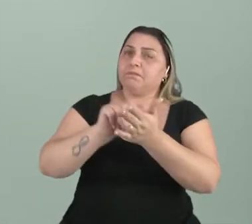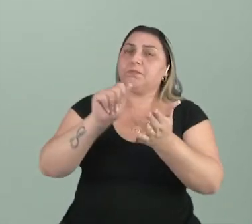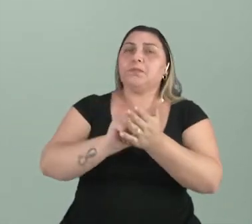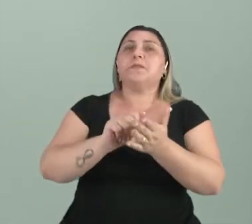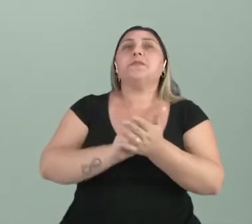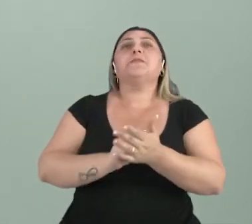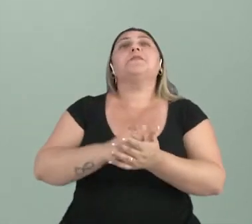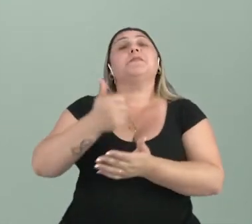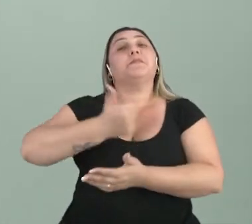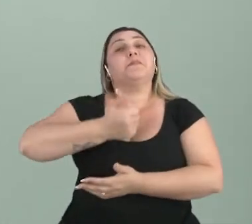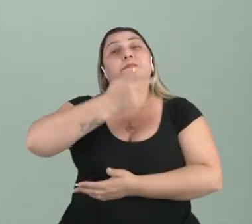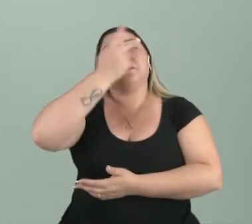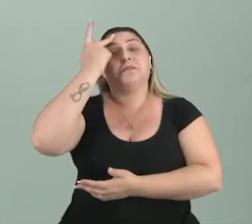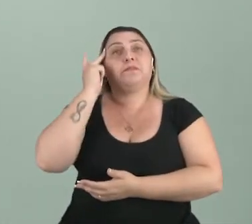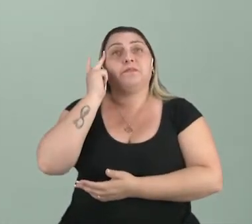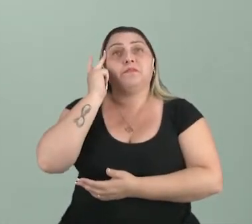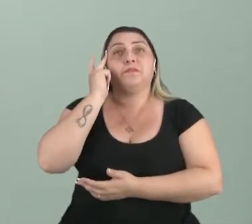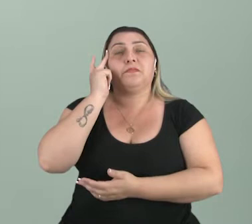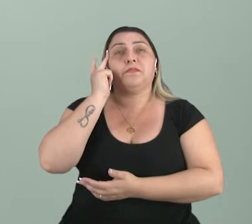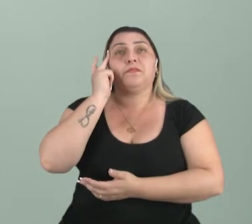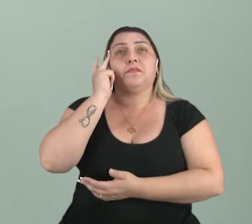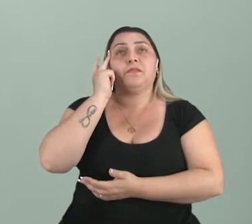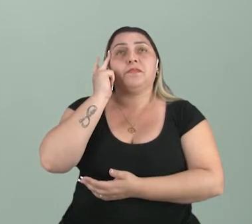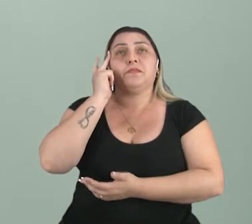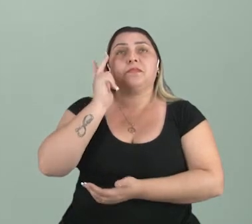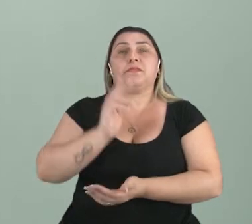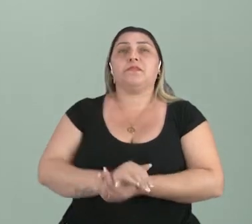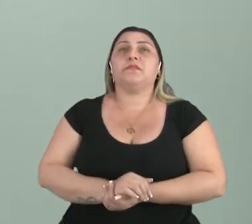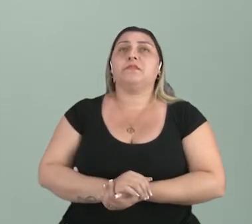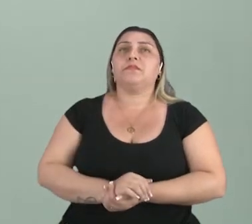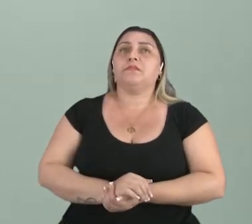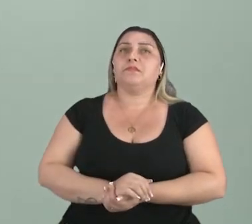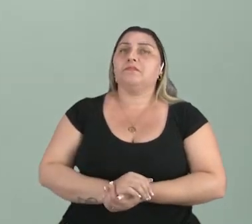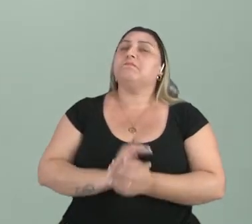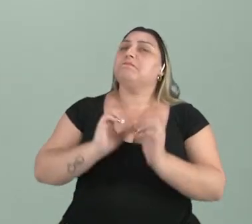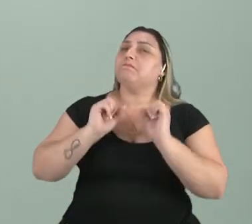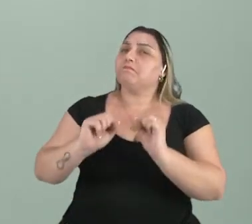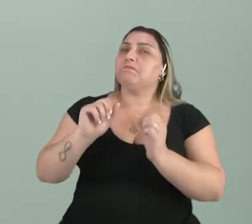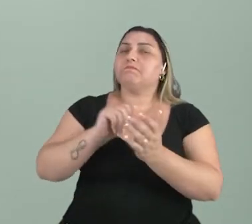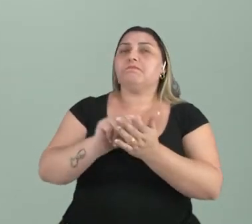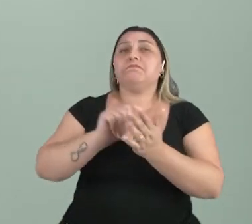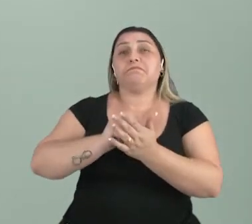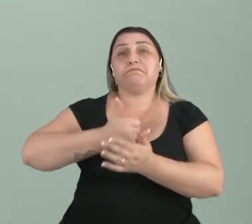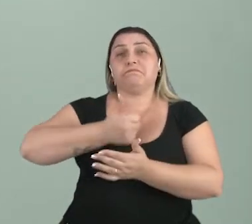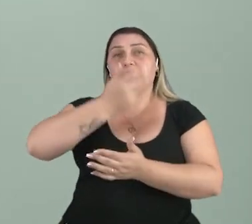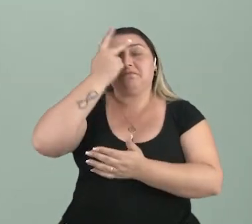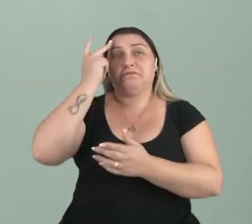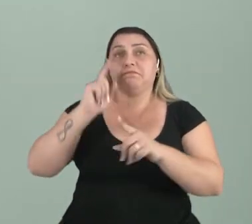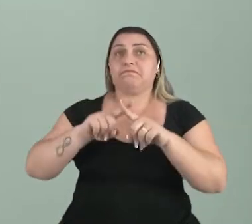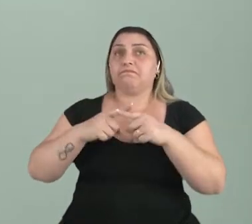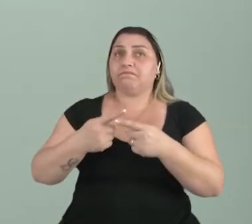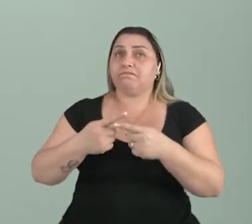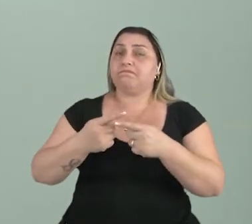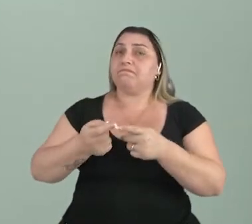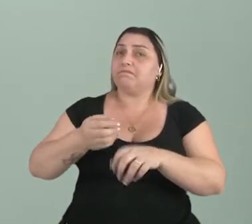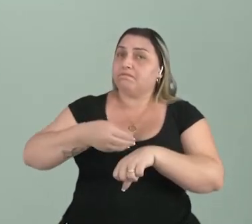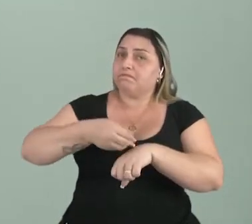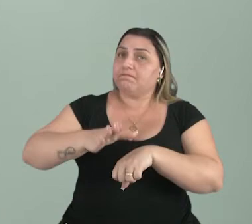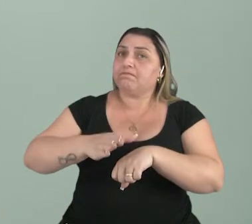para escrever na primeira pessoa e não ficar tão subjetivo, você pode escrever em primeira pessoa. Mas a minha dica